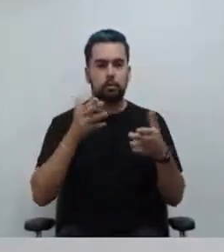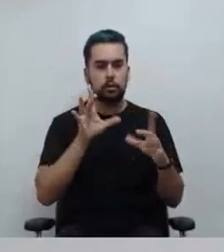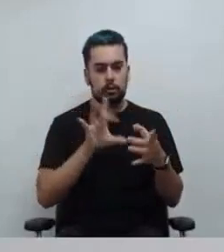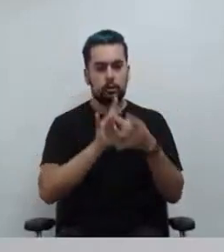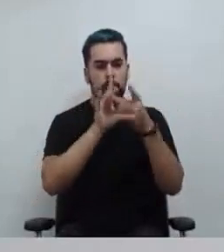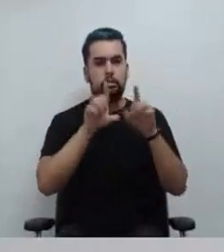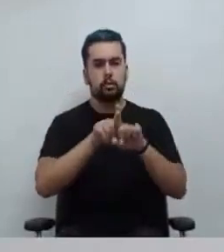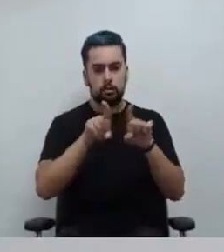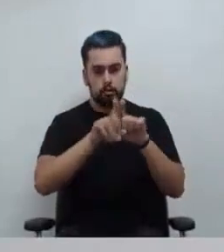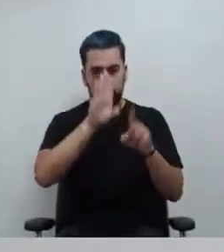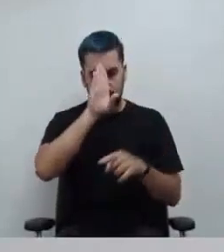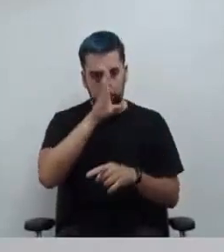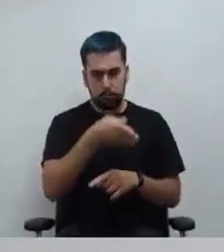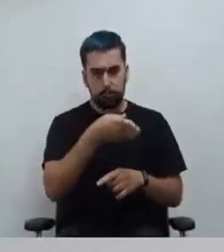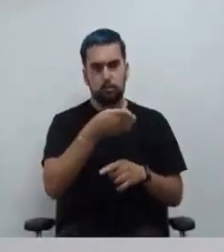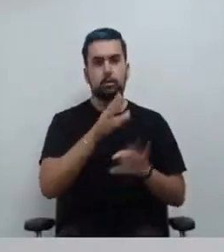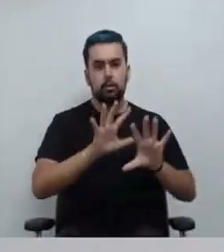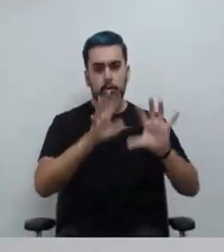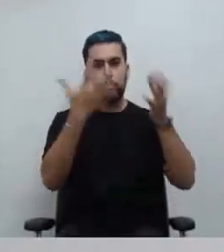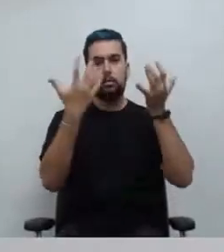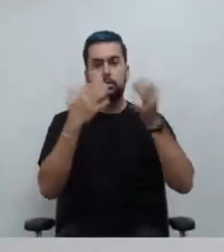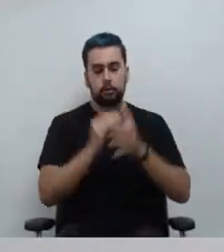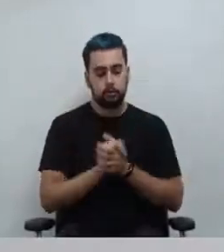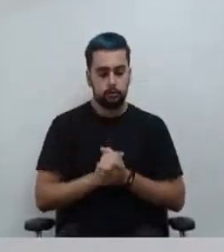ali naquele episódio.